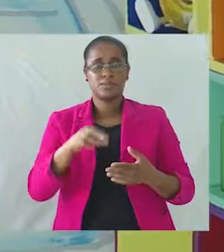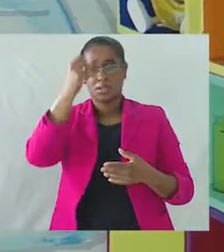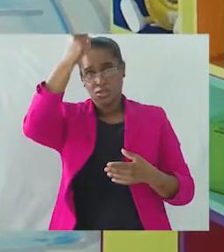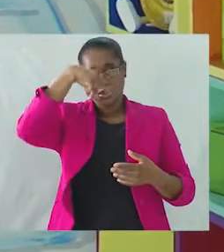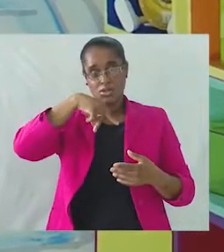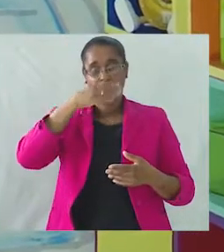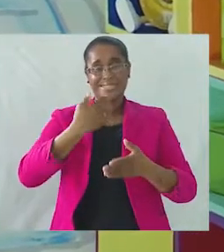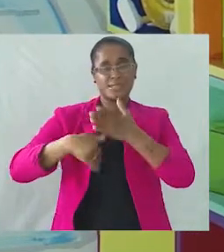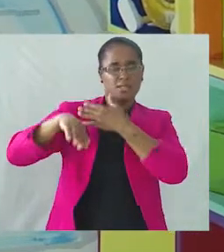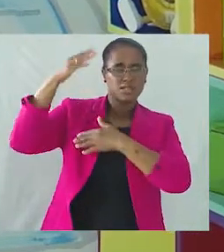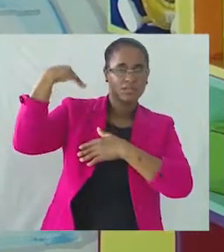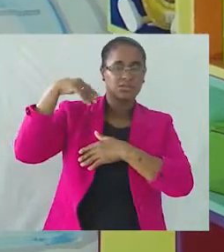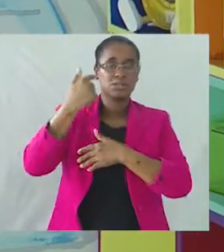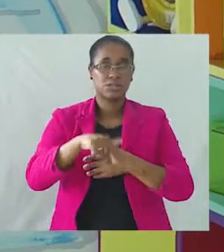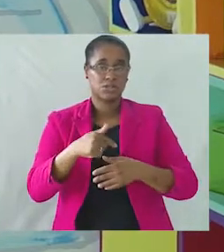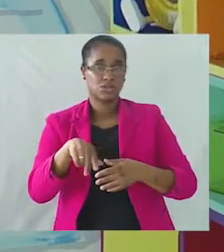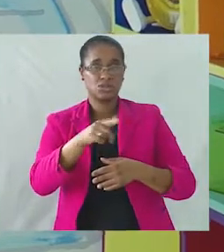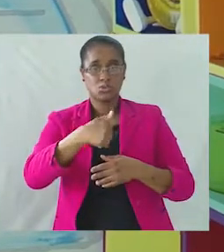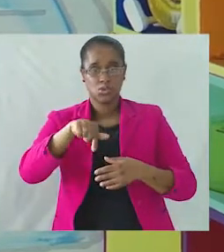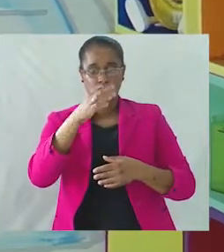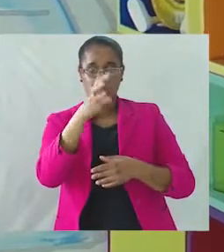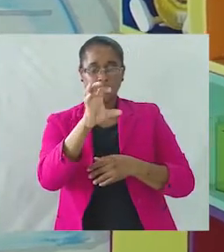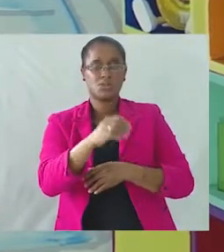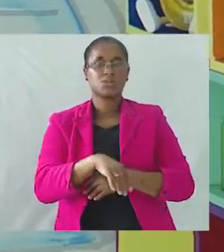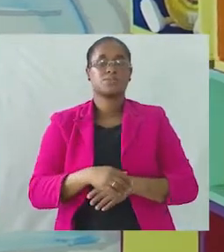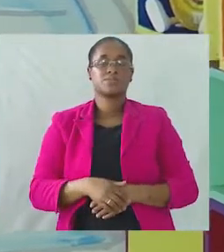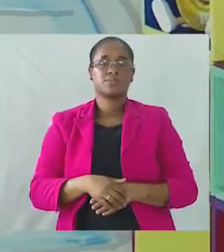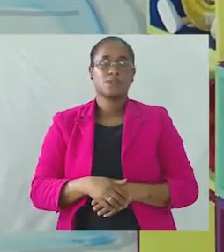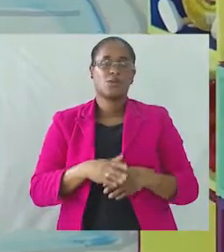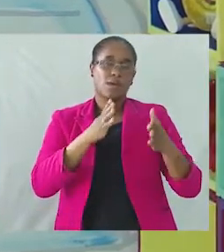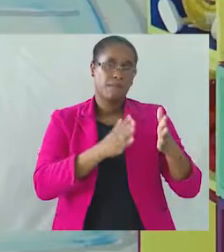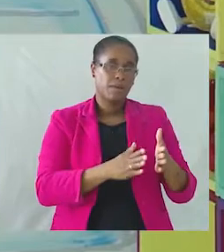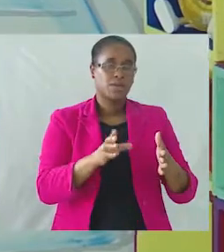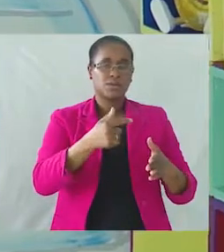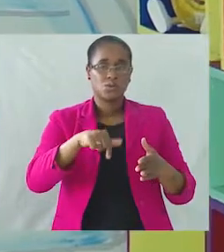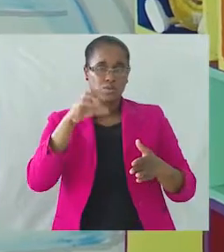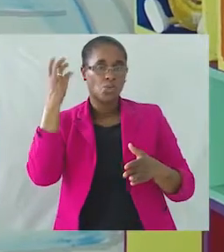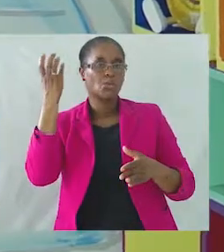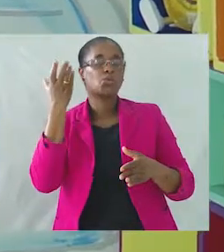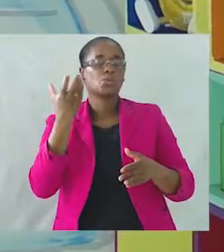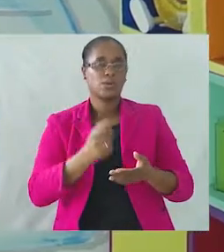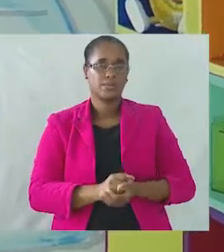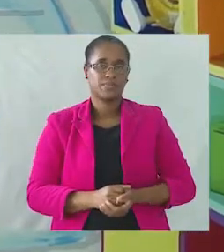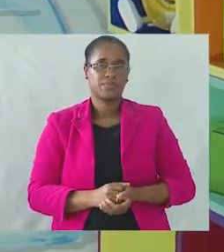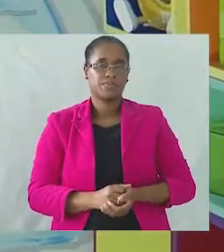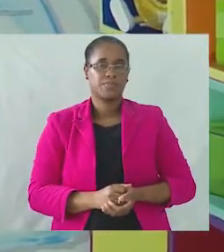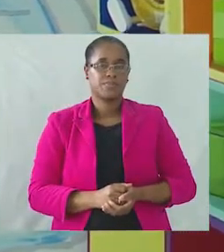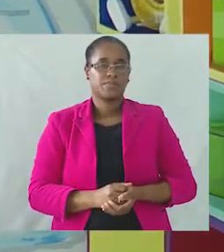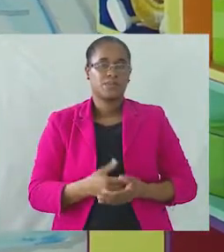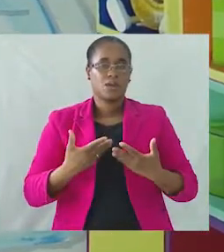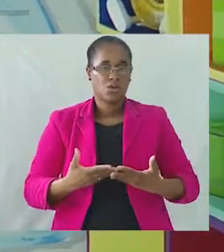histórias tradicionais que existem no nosso país. É uma parte da nossa cultura. Então,